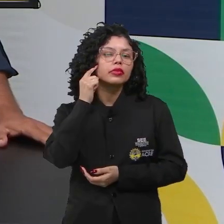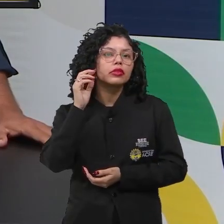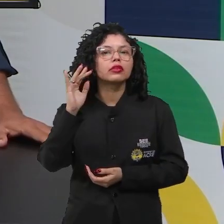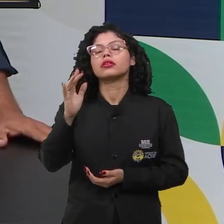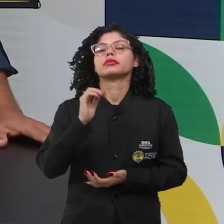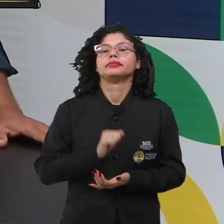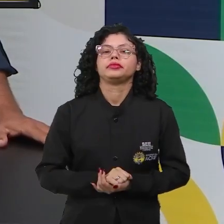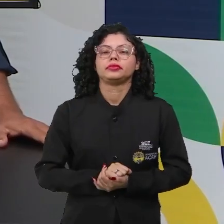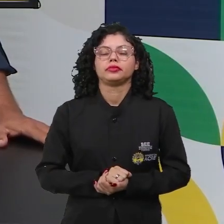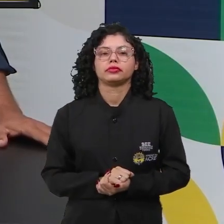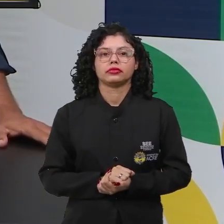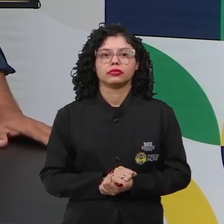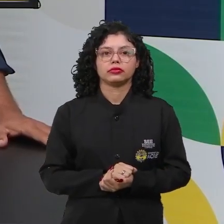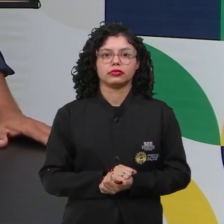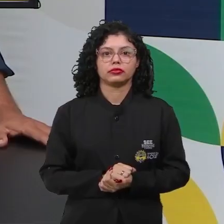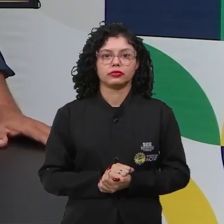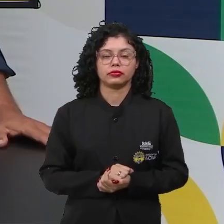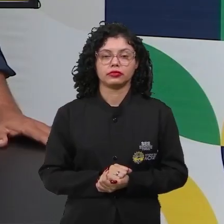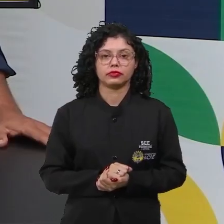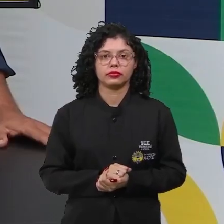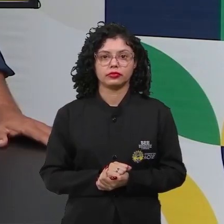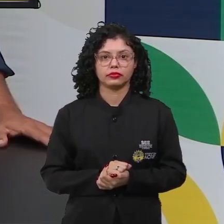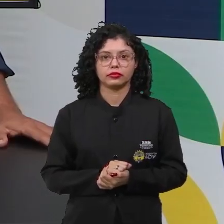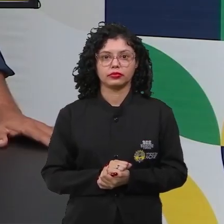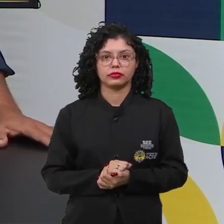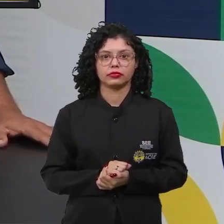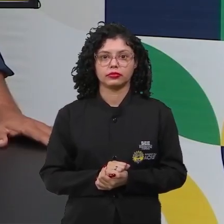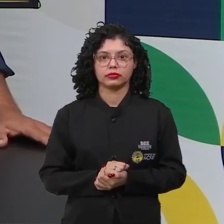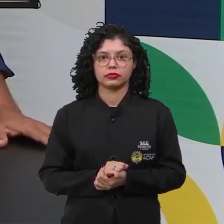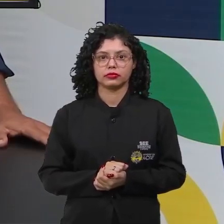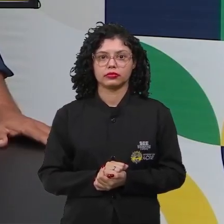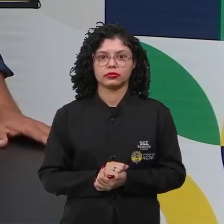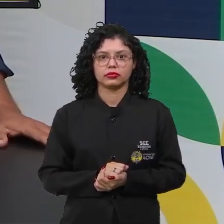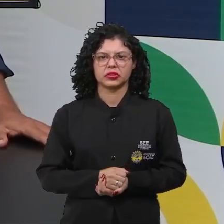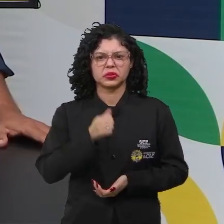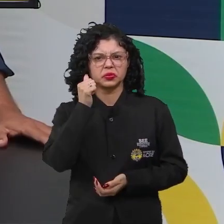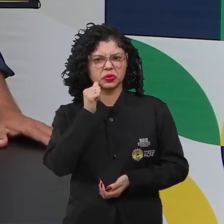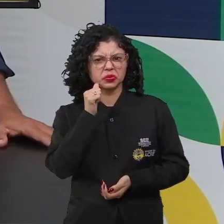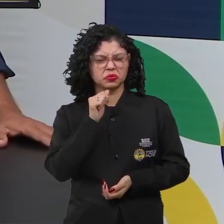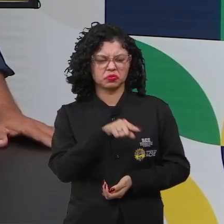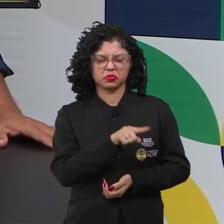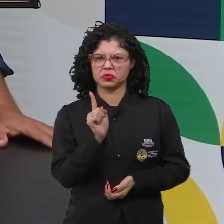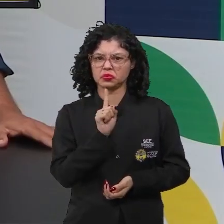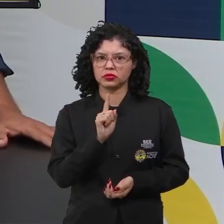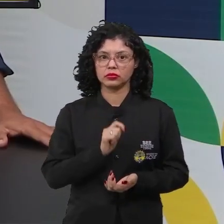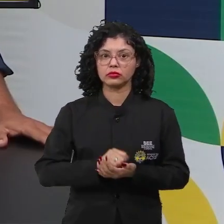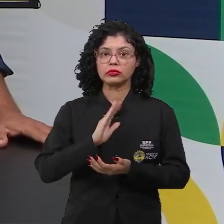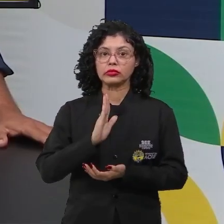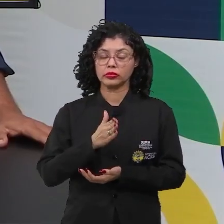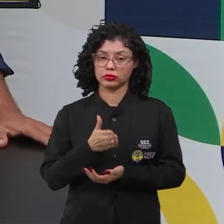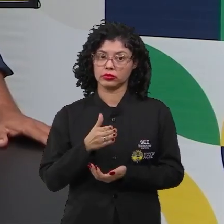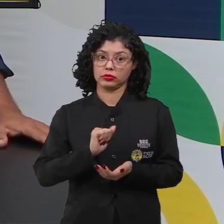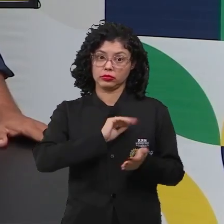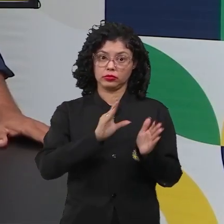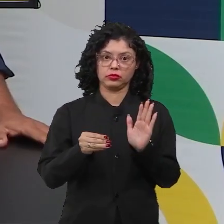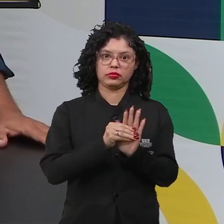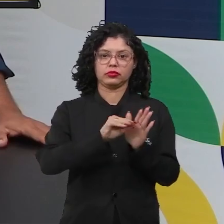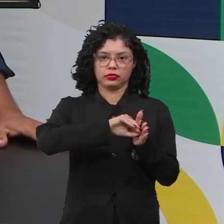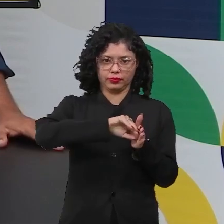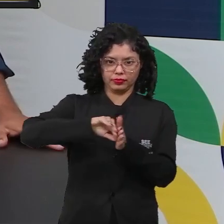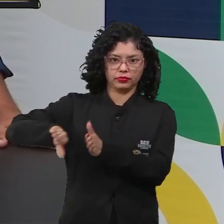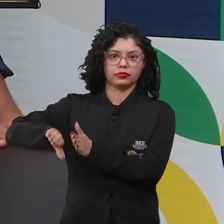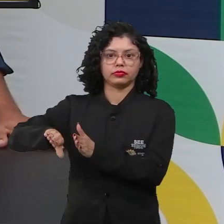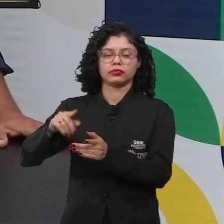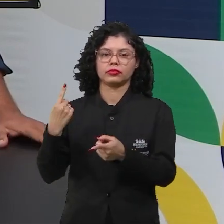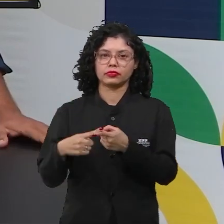vamos pensar. Ah, eu vou jogar, mas menina não joga aqui não. Isso já é uma coisa que eu estou colocando, excluindo